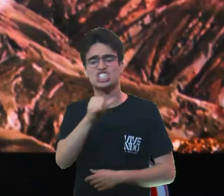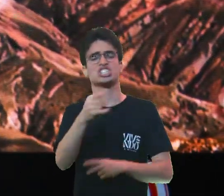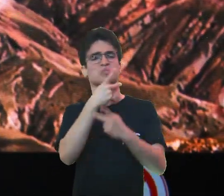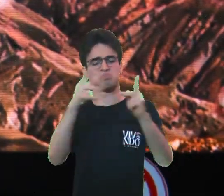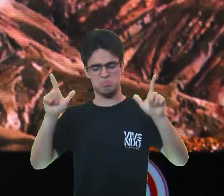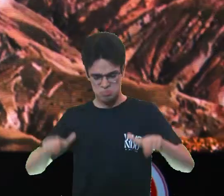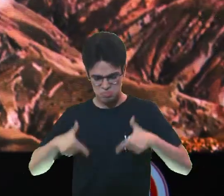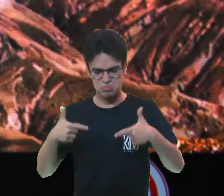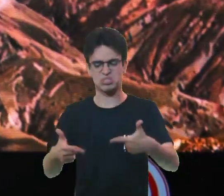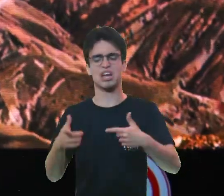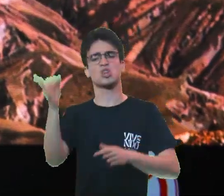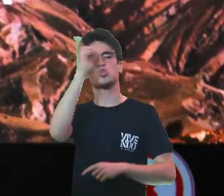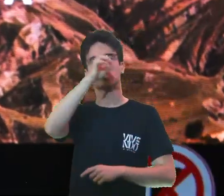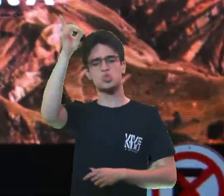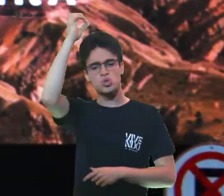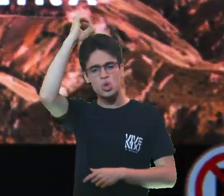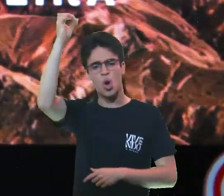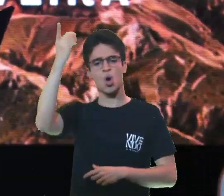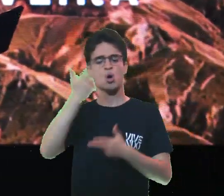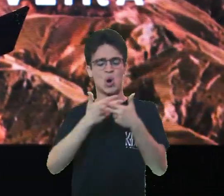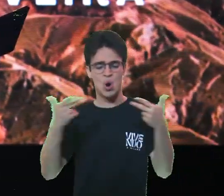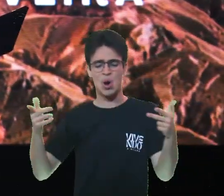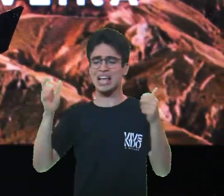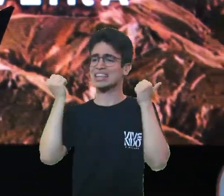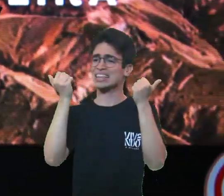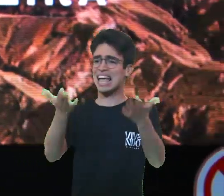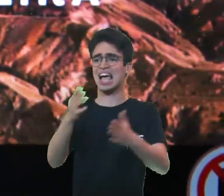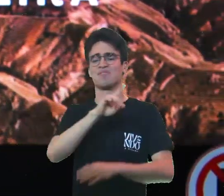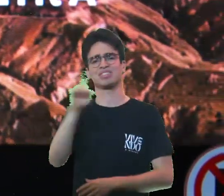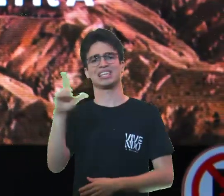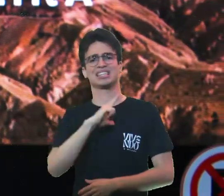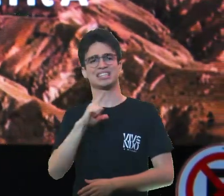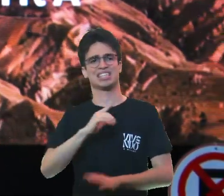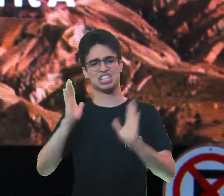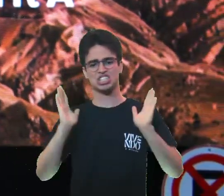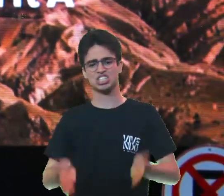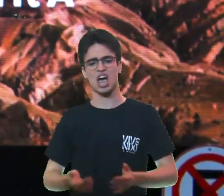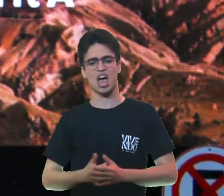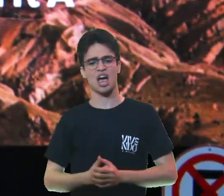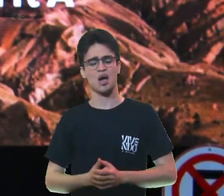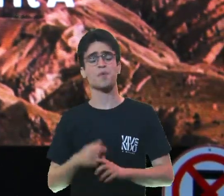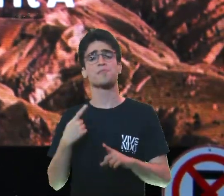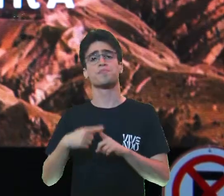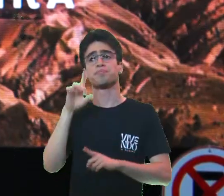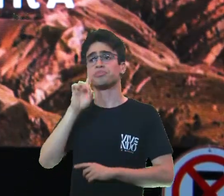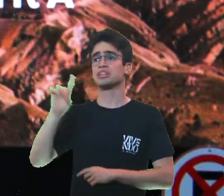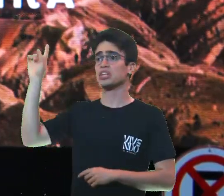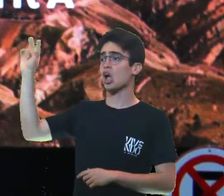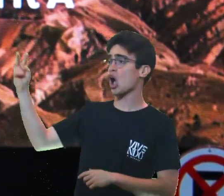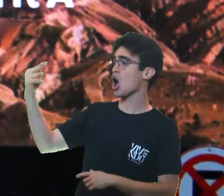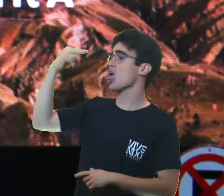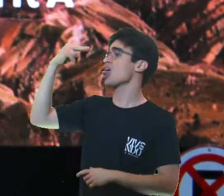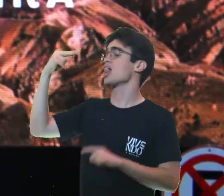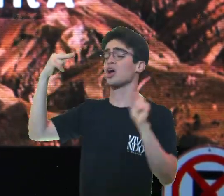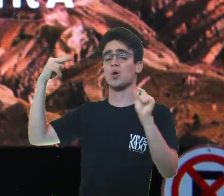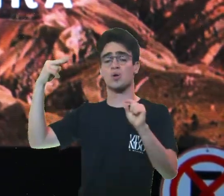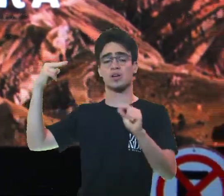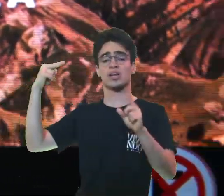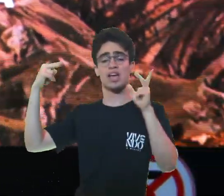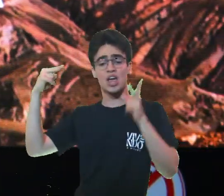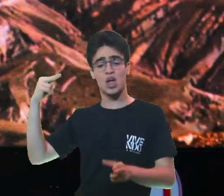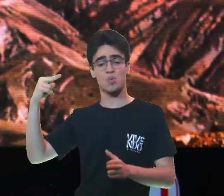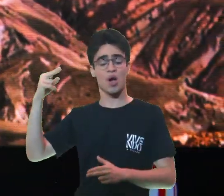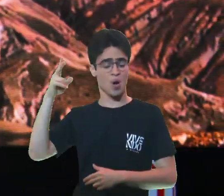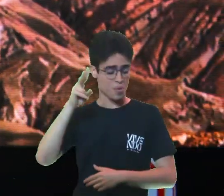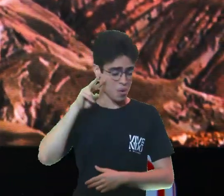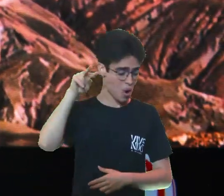tem, os dons, os recursos, aquilo que você possui. Deus olha para nós, a semelhança desse olhar para